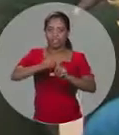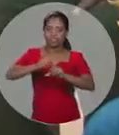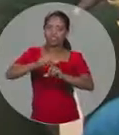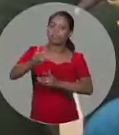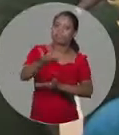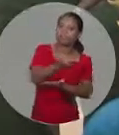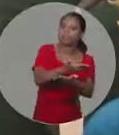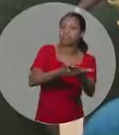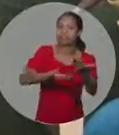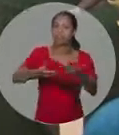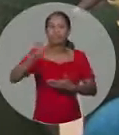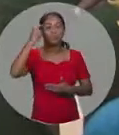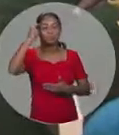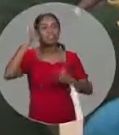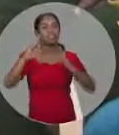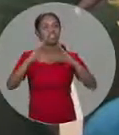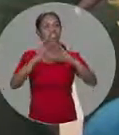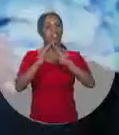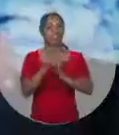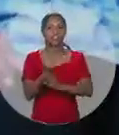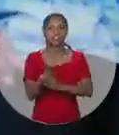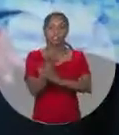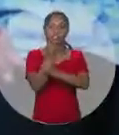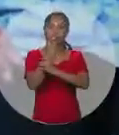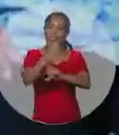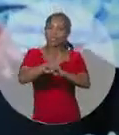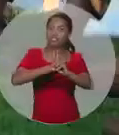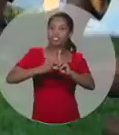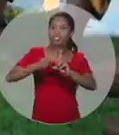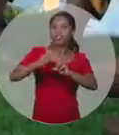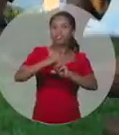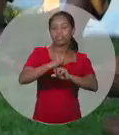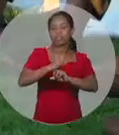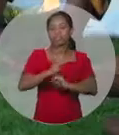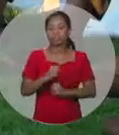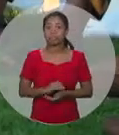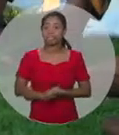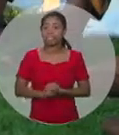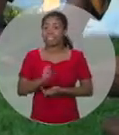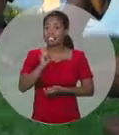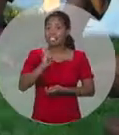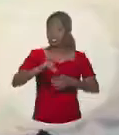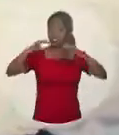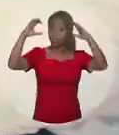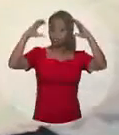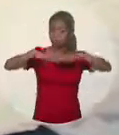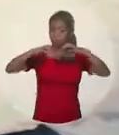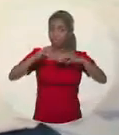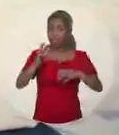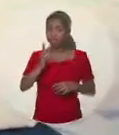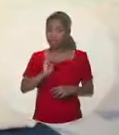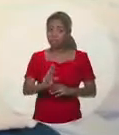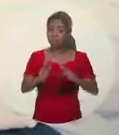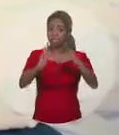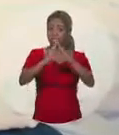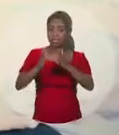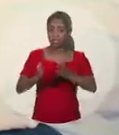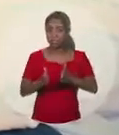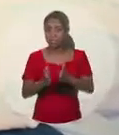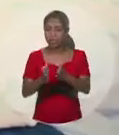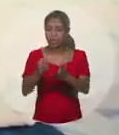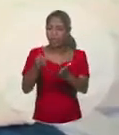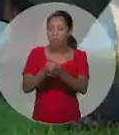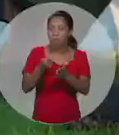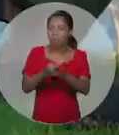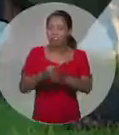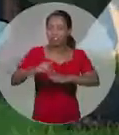espaço de cultura, de moradia digna, de assistência social. Para chegar na minha casa quando chove, tem que tirar o sapato e